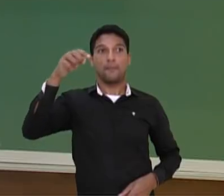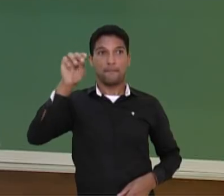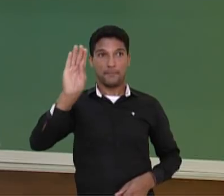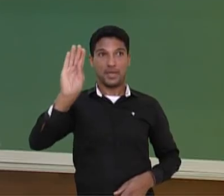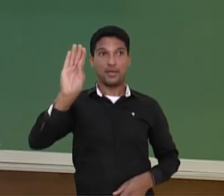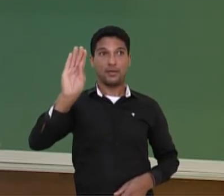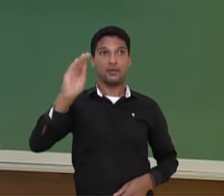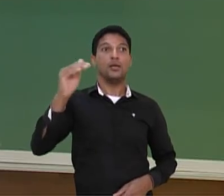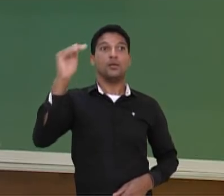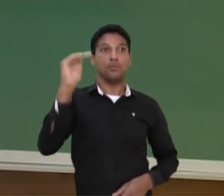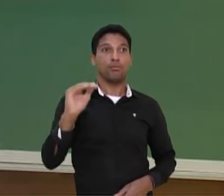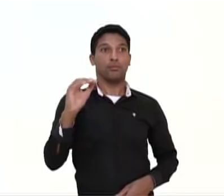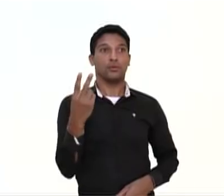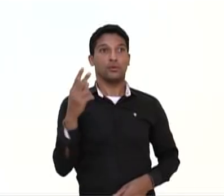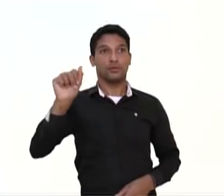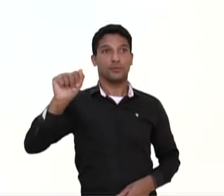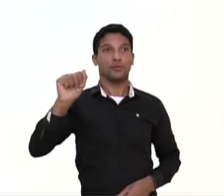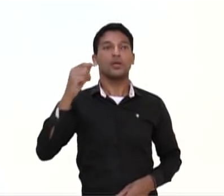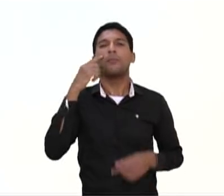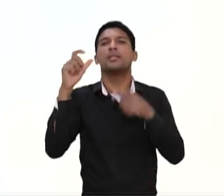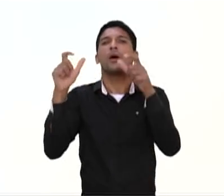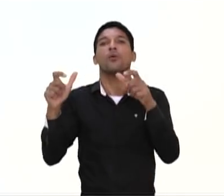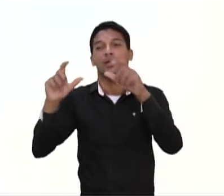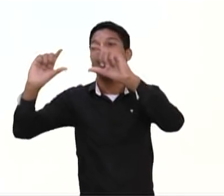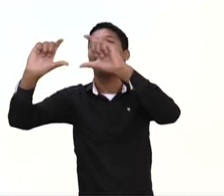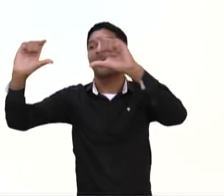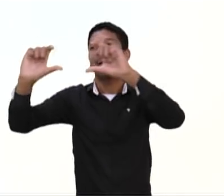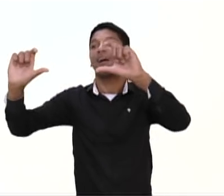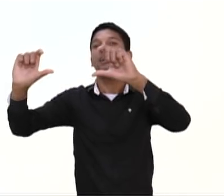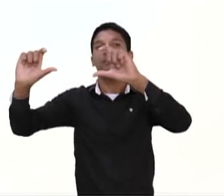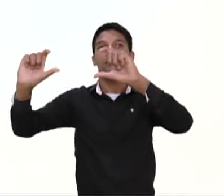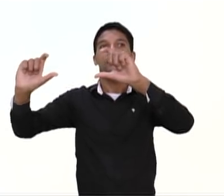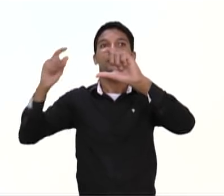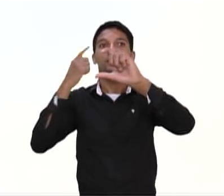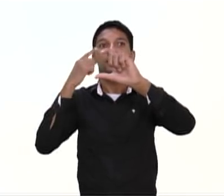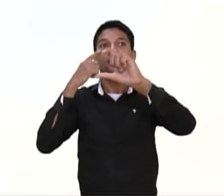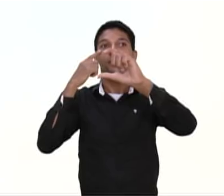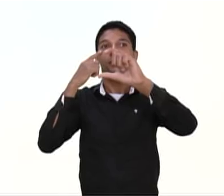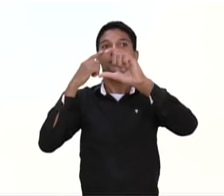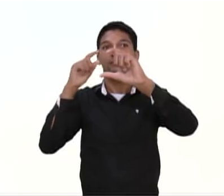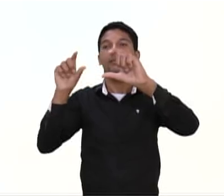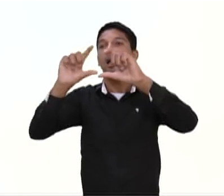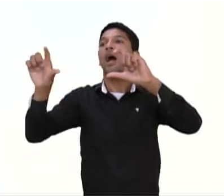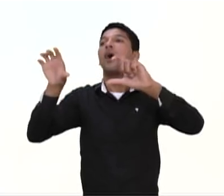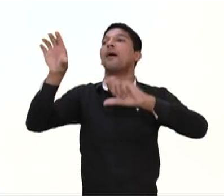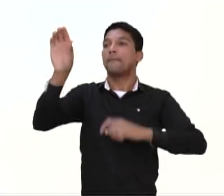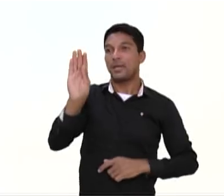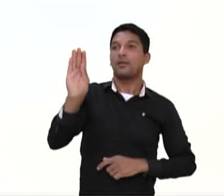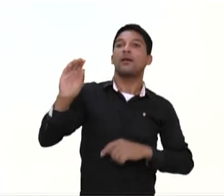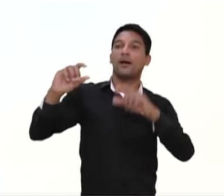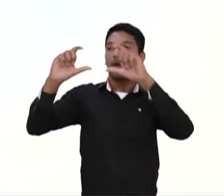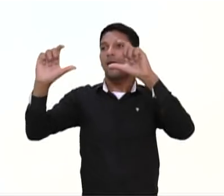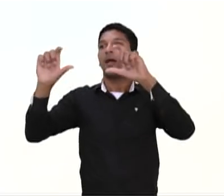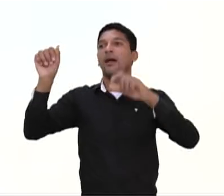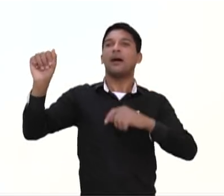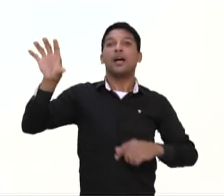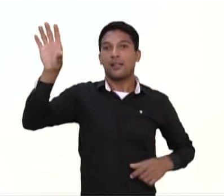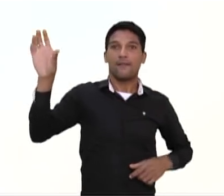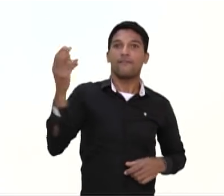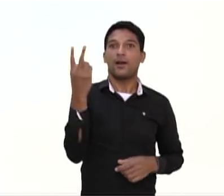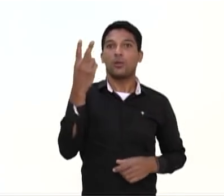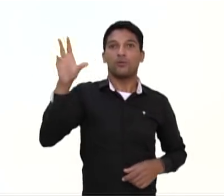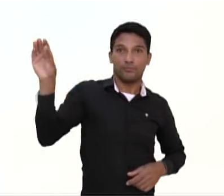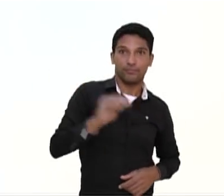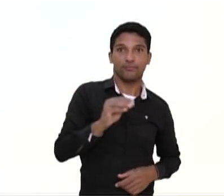b, de onde eu vou tirar a? Das coordenadas, dos coeficientes da minha função. Então, preciso determinar o valor de